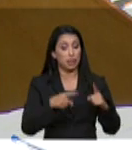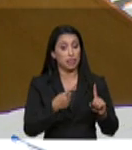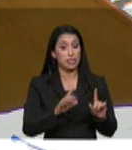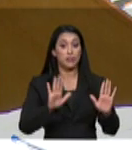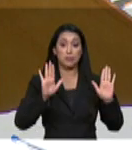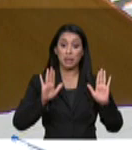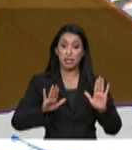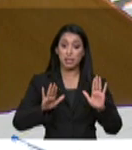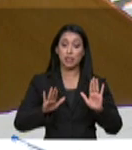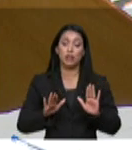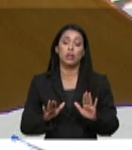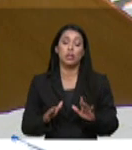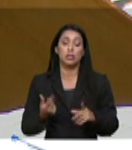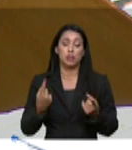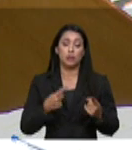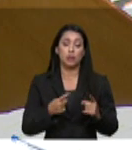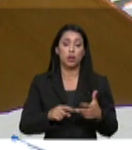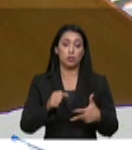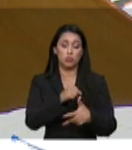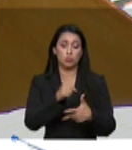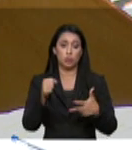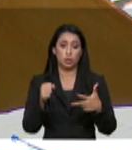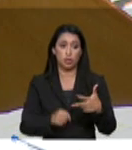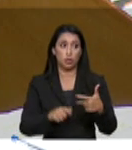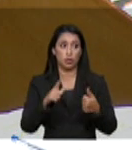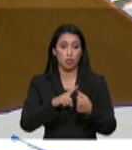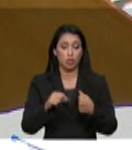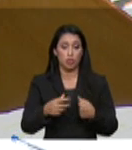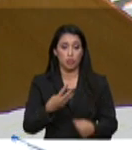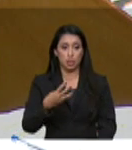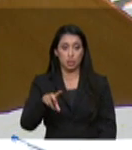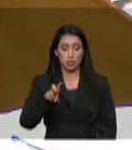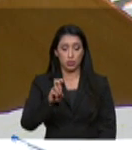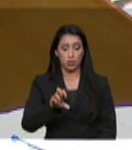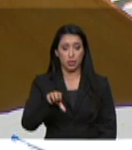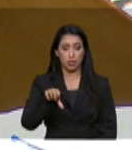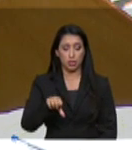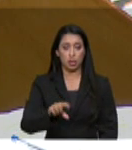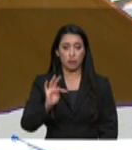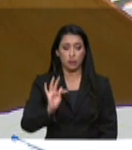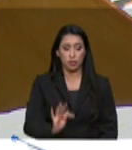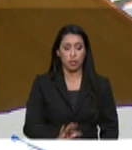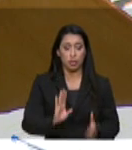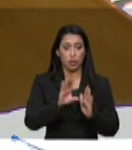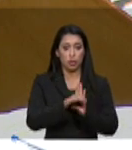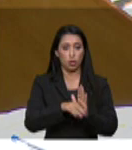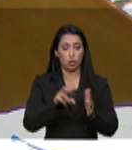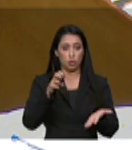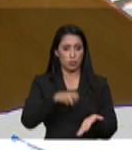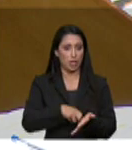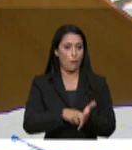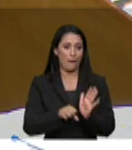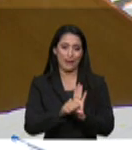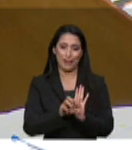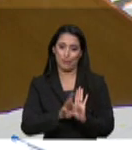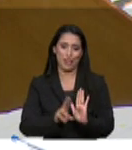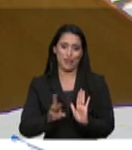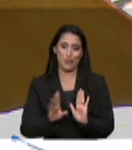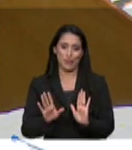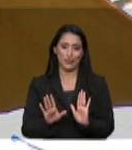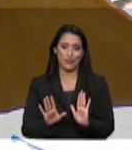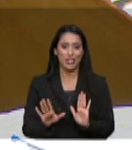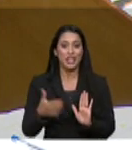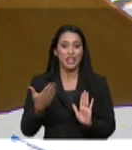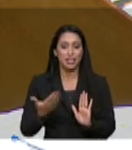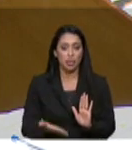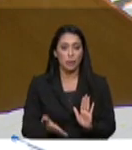críticas aos poderes constitucionais e que nos termos do artigo 359-c do Código Penal não constituem e